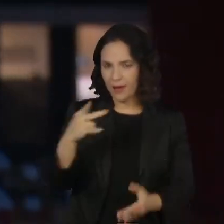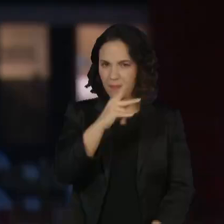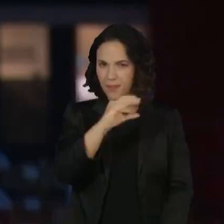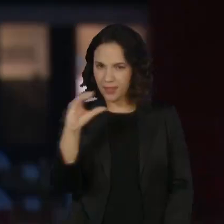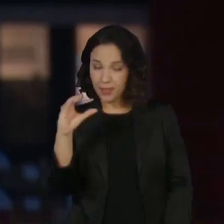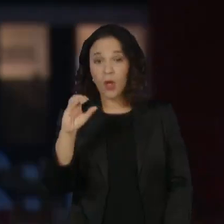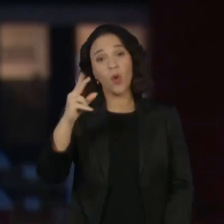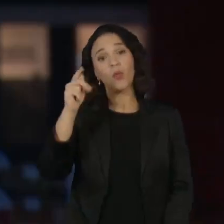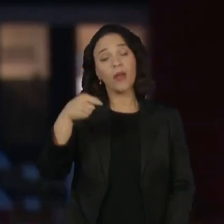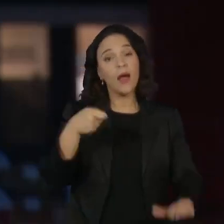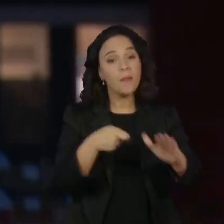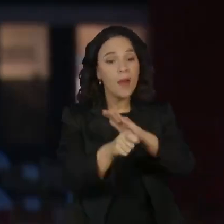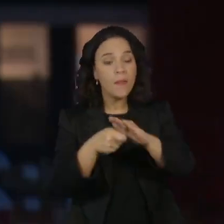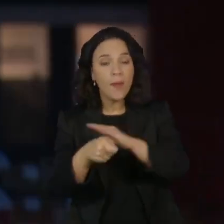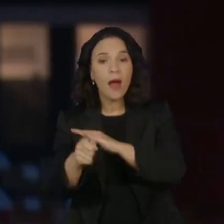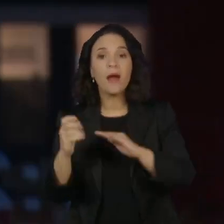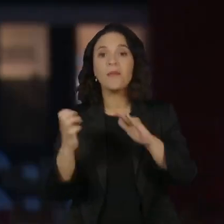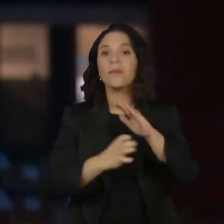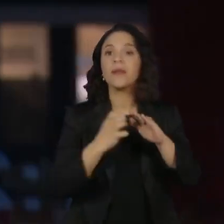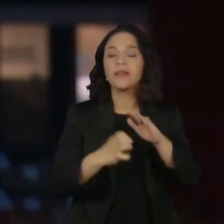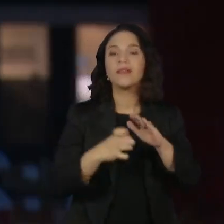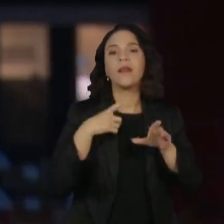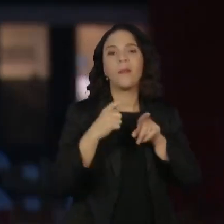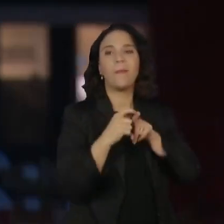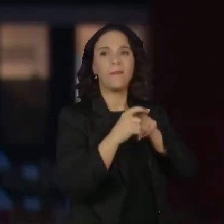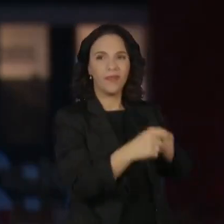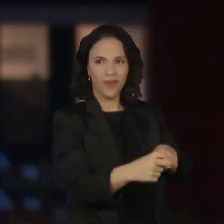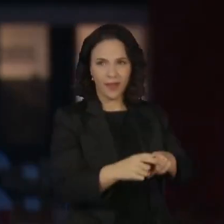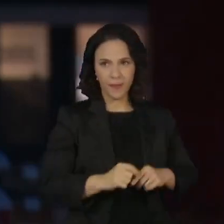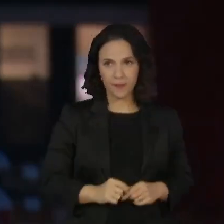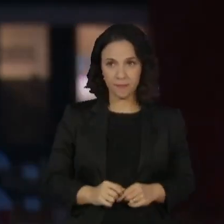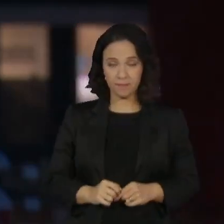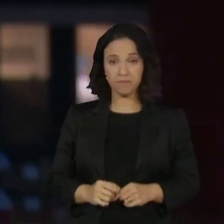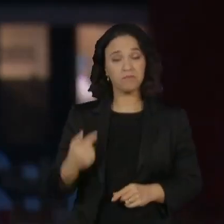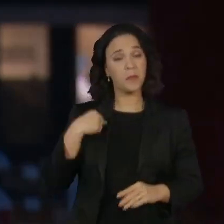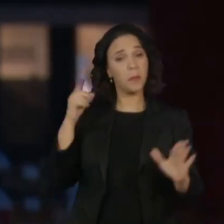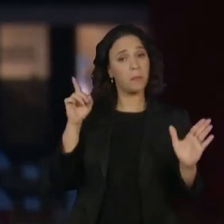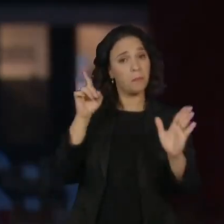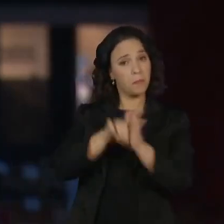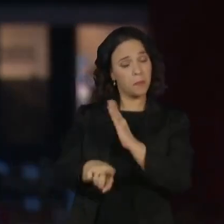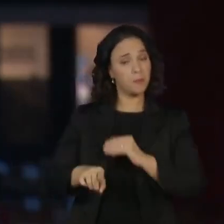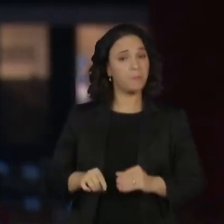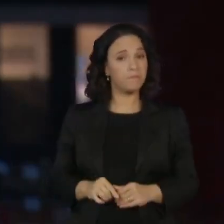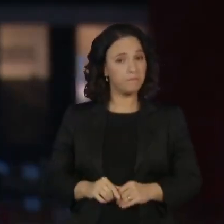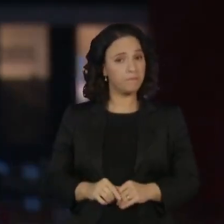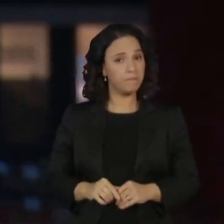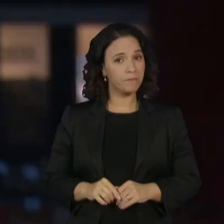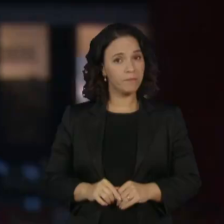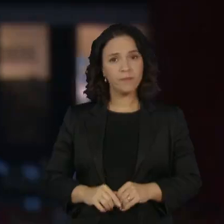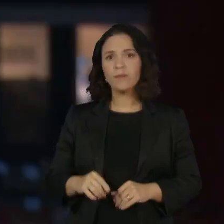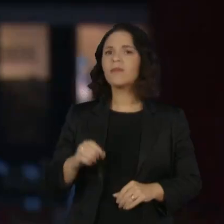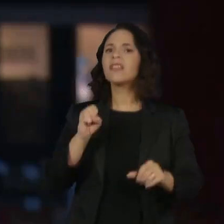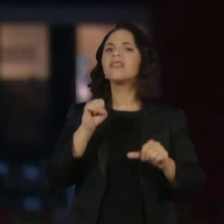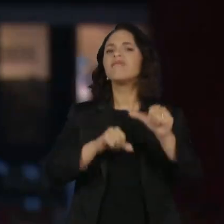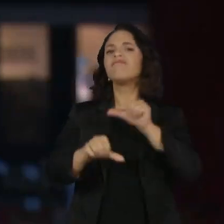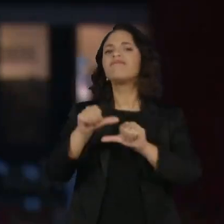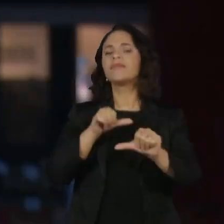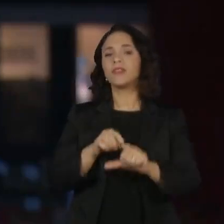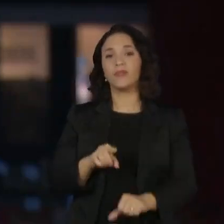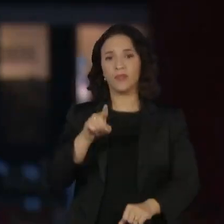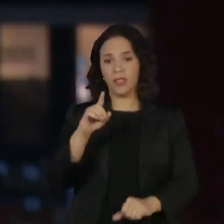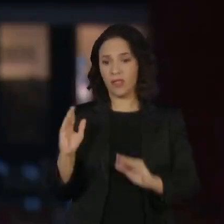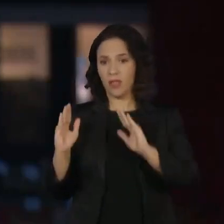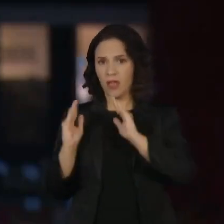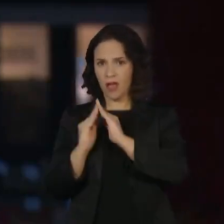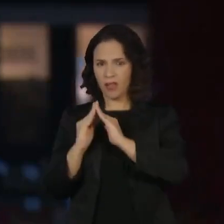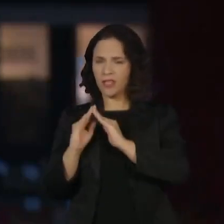empresas que geram empregos aí na sua Periferia eu faço uma pergunta para você se você pudesse sair da sua